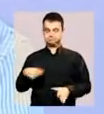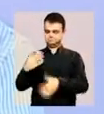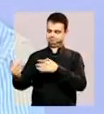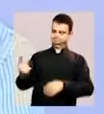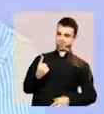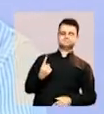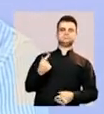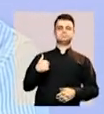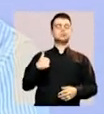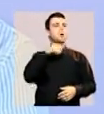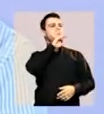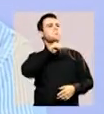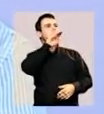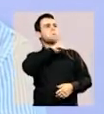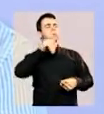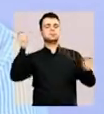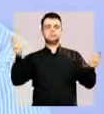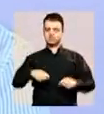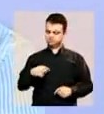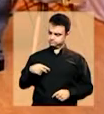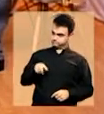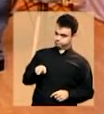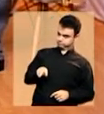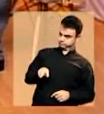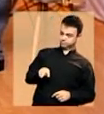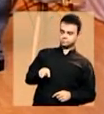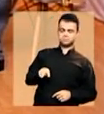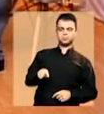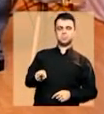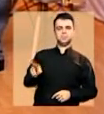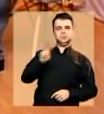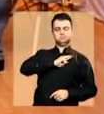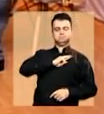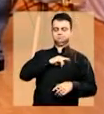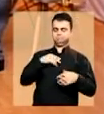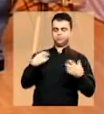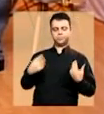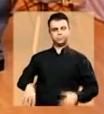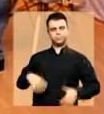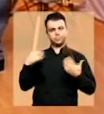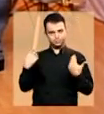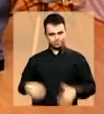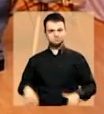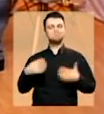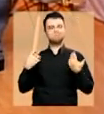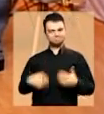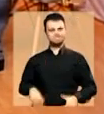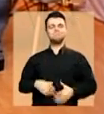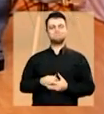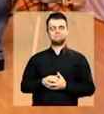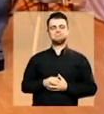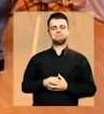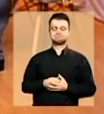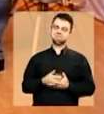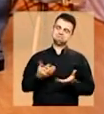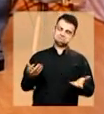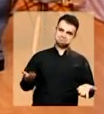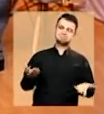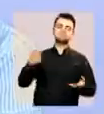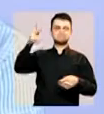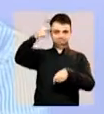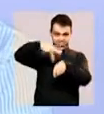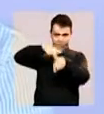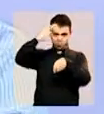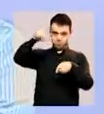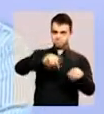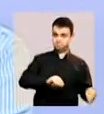assim com Esse uma retorno, né? Essa resposta, né? Então, quando a gente vai fazer o intercâmbio,